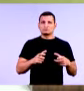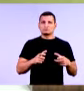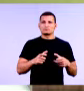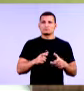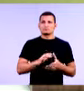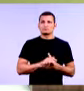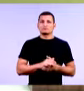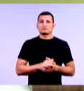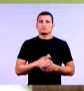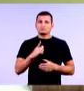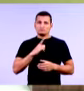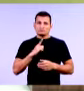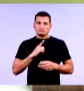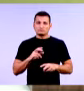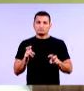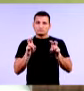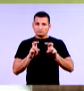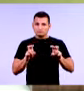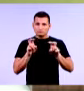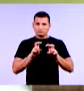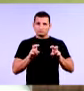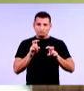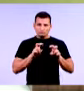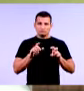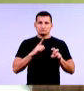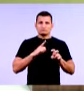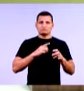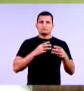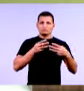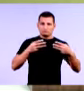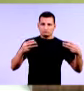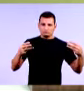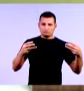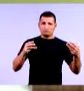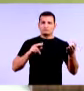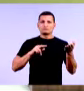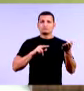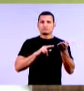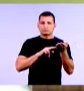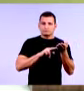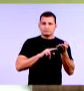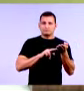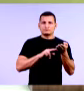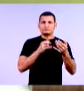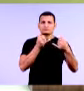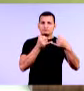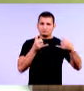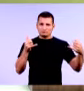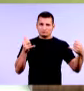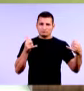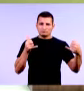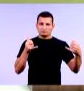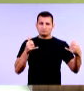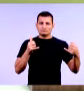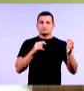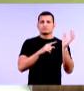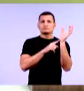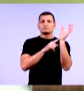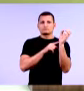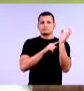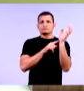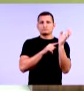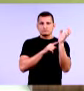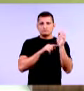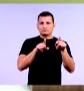nós temos os computadores interligados por meio de uma infraestrutura de cabos e de e de wireless, de rede sem